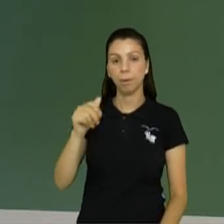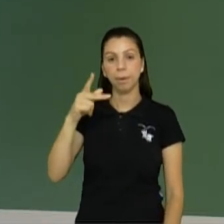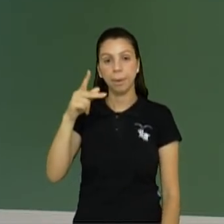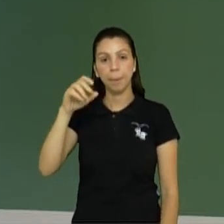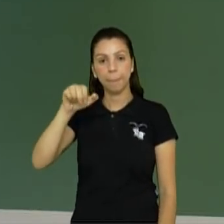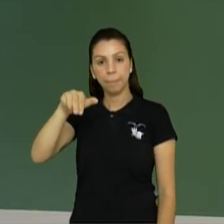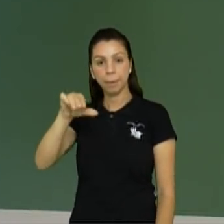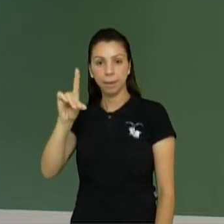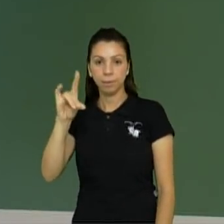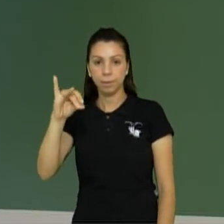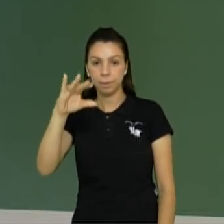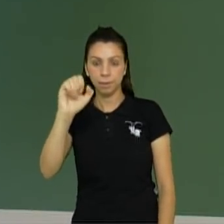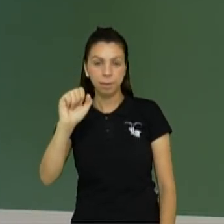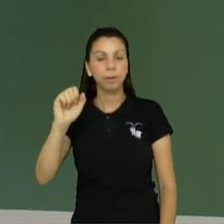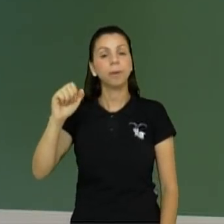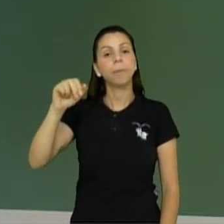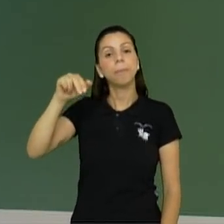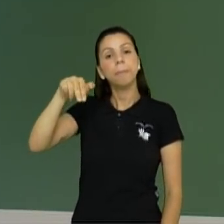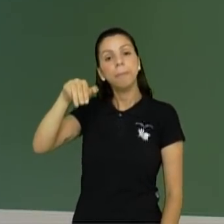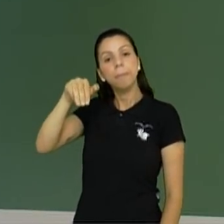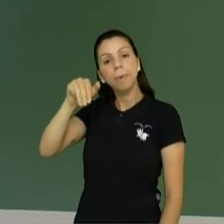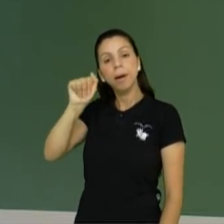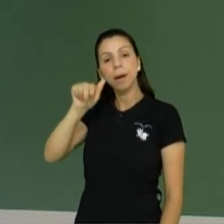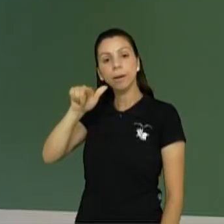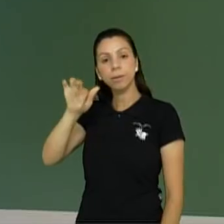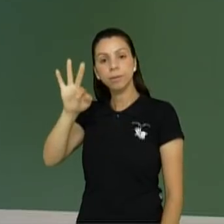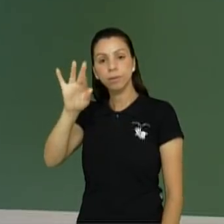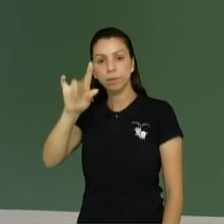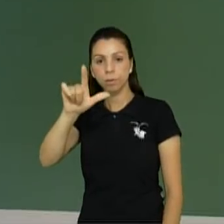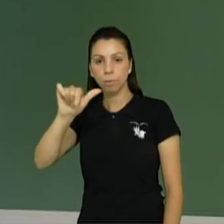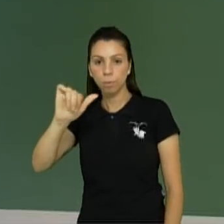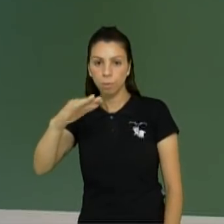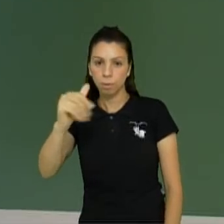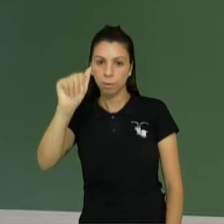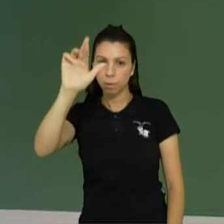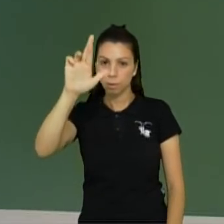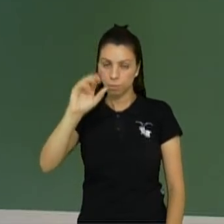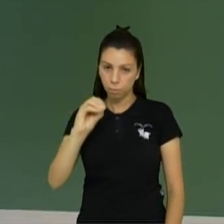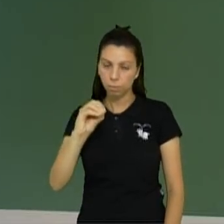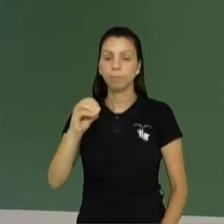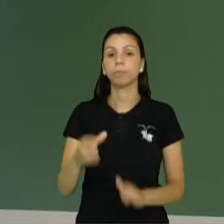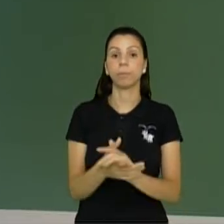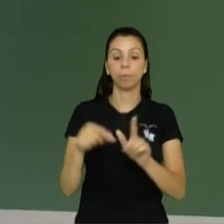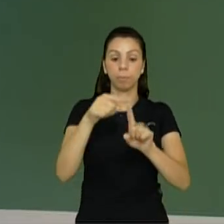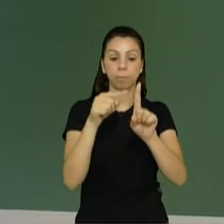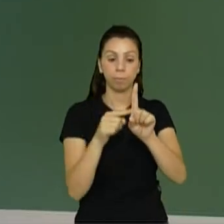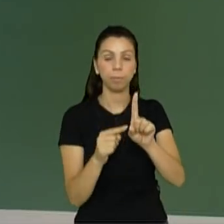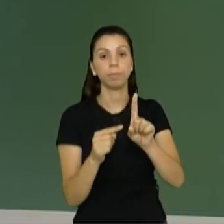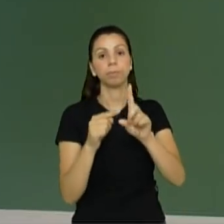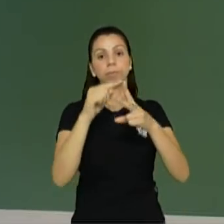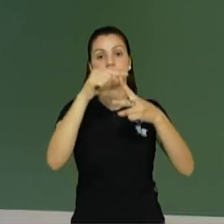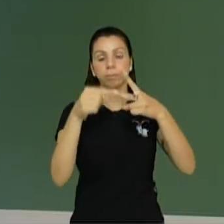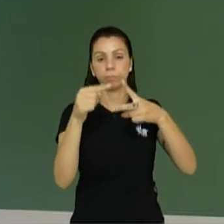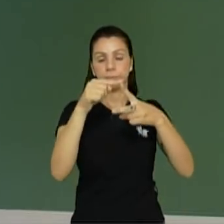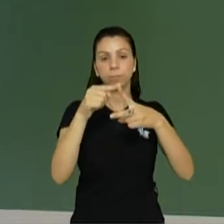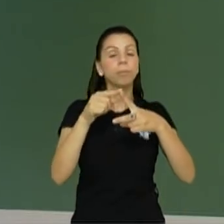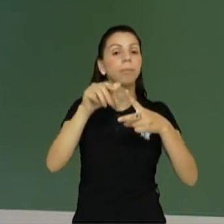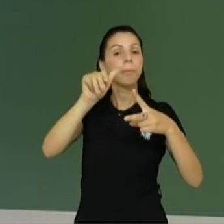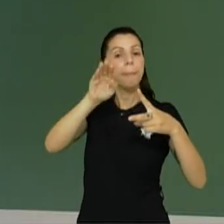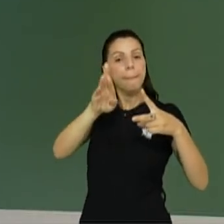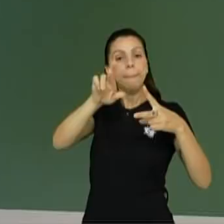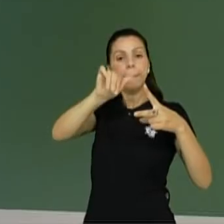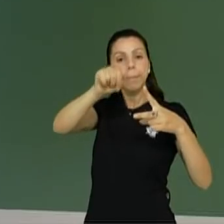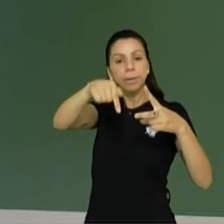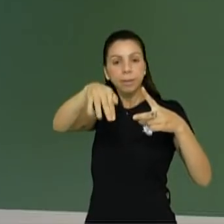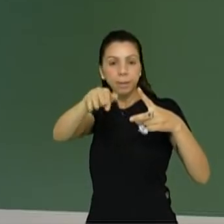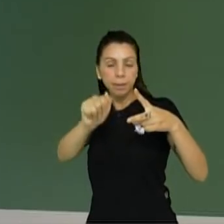esquece. Esses animais têm respiração de duas formas. Uma respiração branquial, por brânquias, quando